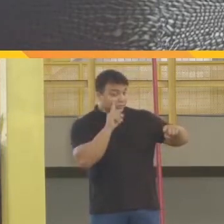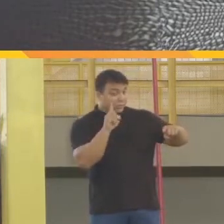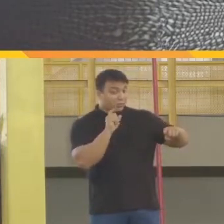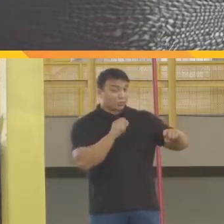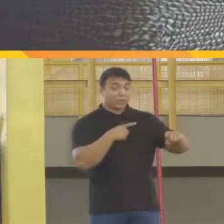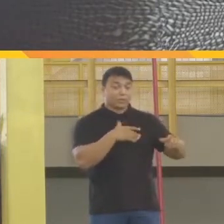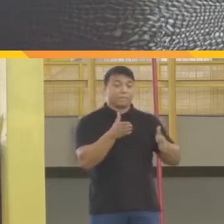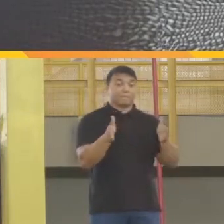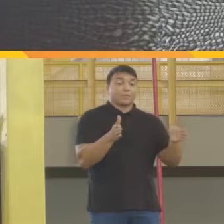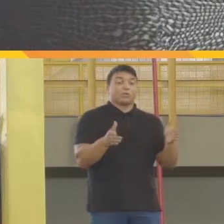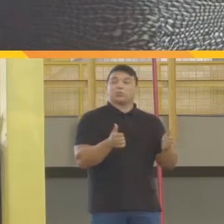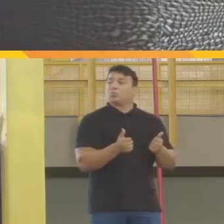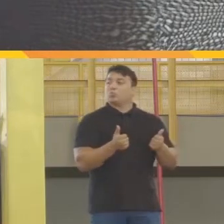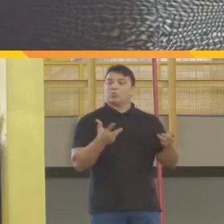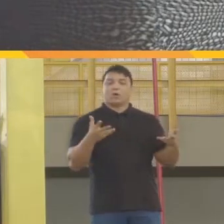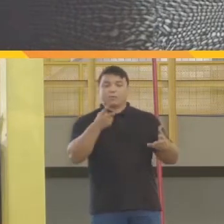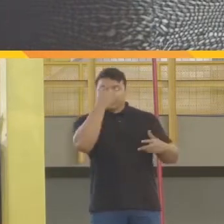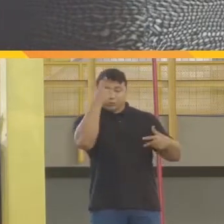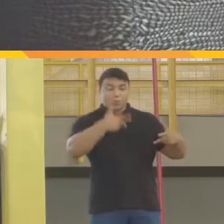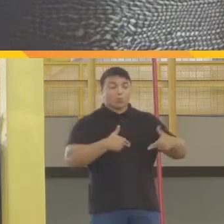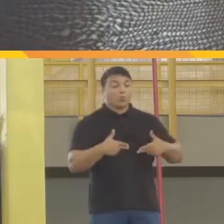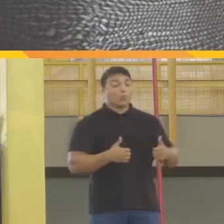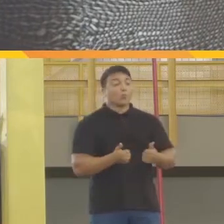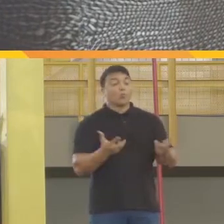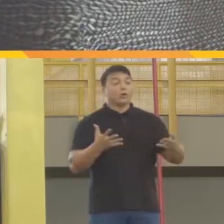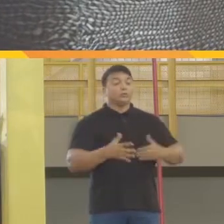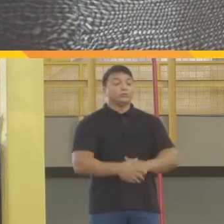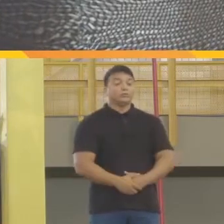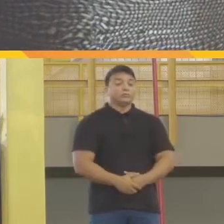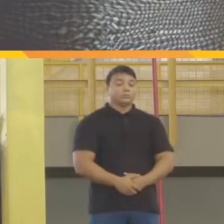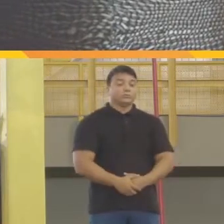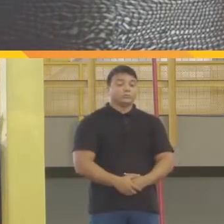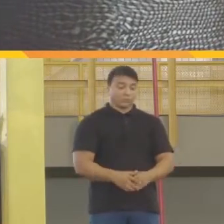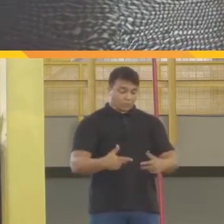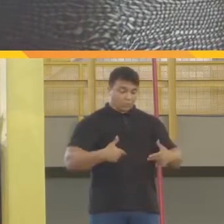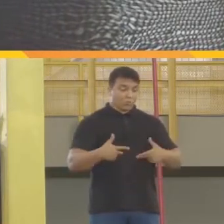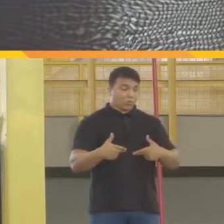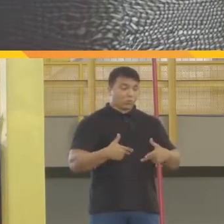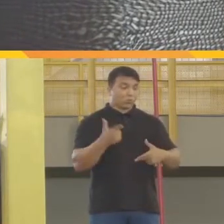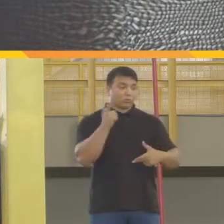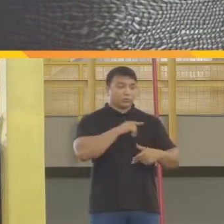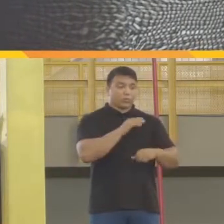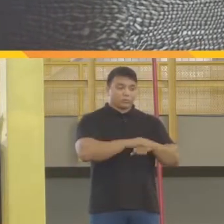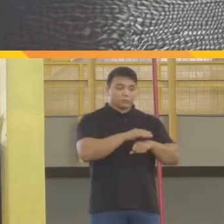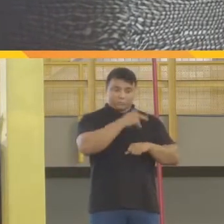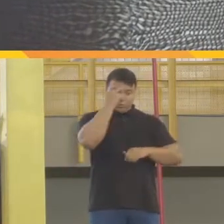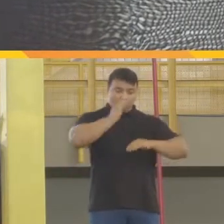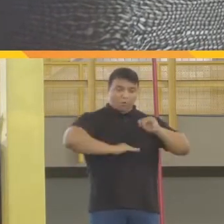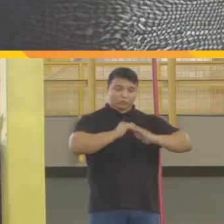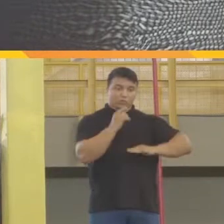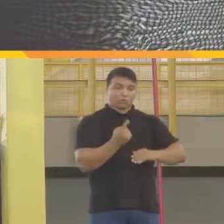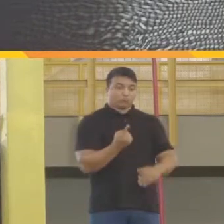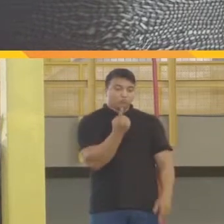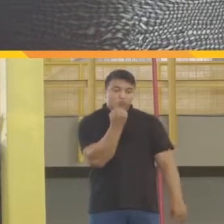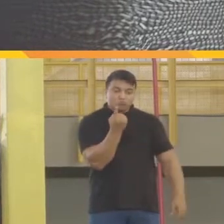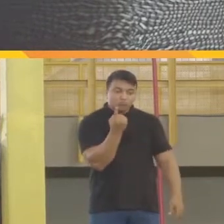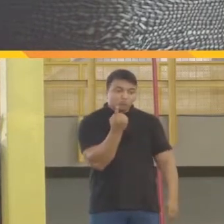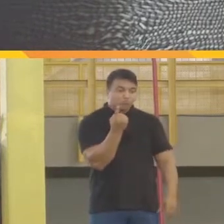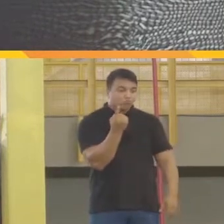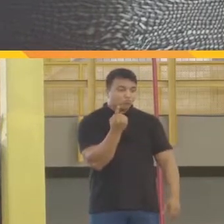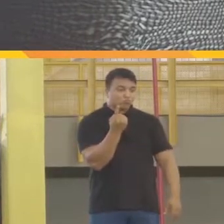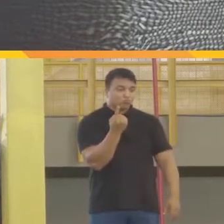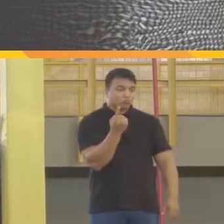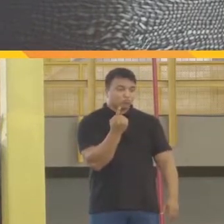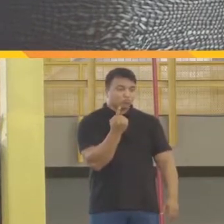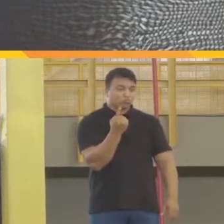período nós tínhamos, sabe quantos cirurgiões no Brasil? Havia um Pouquinho